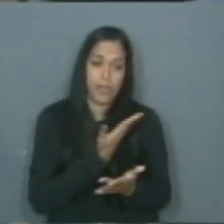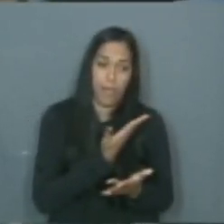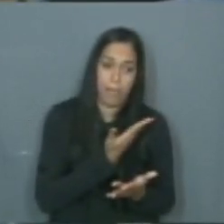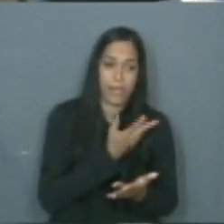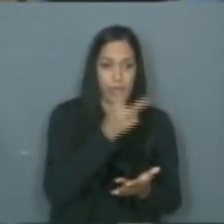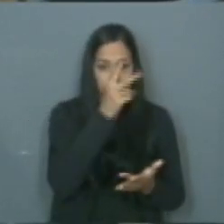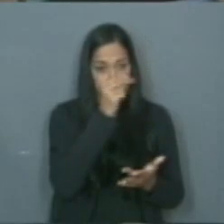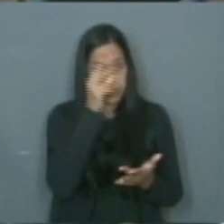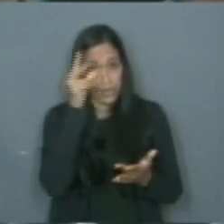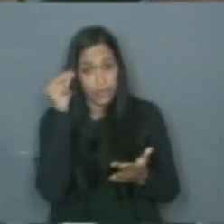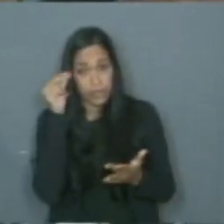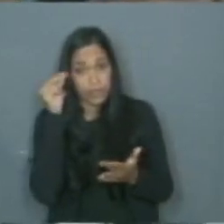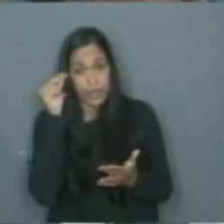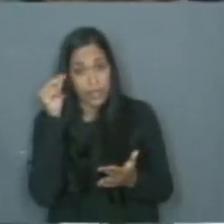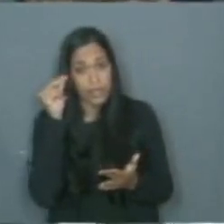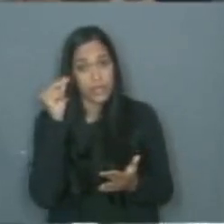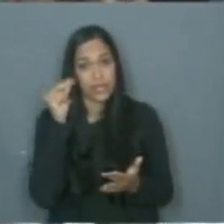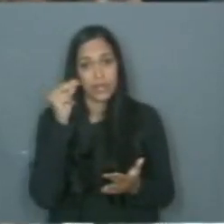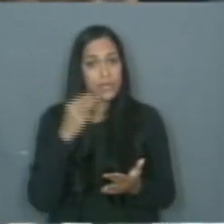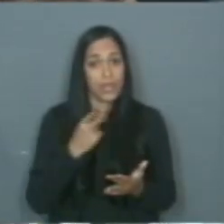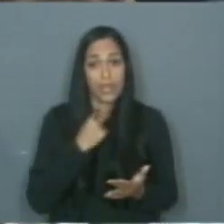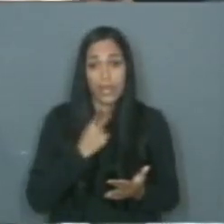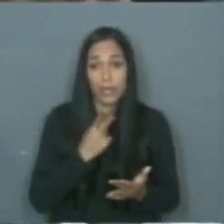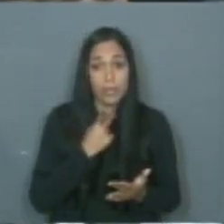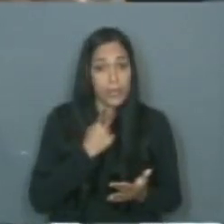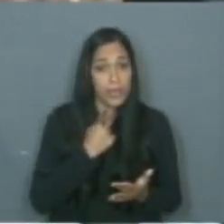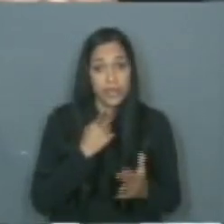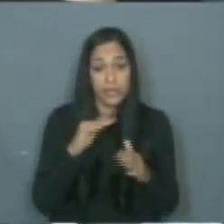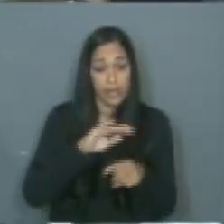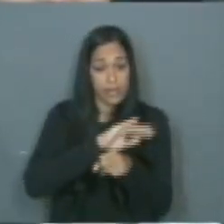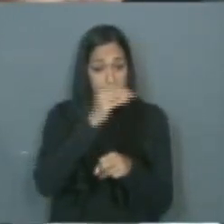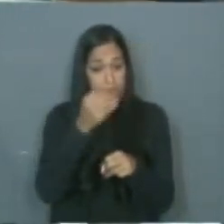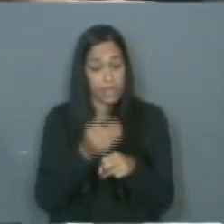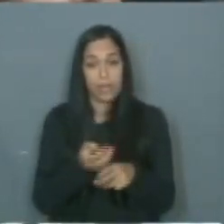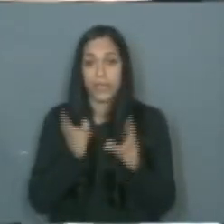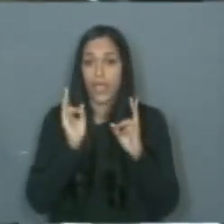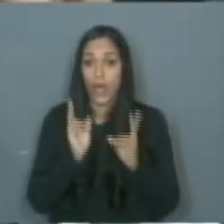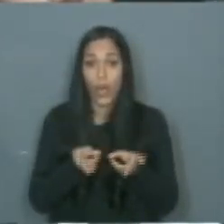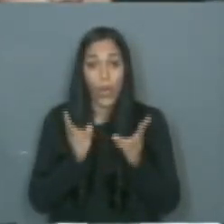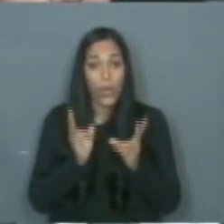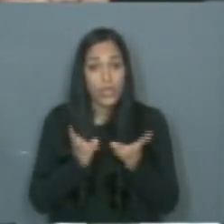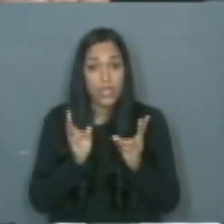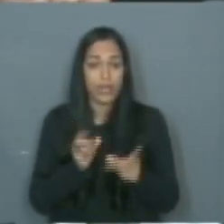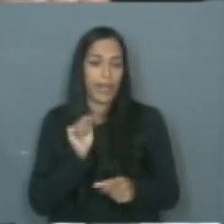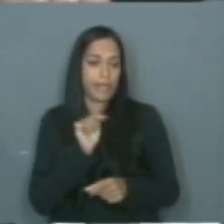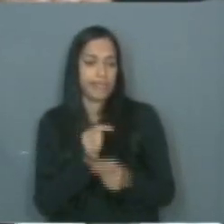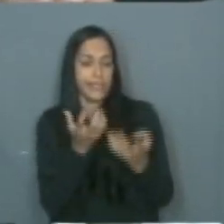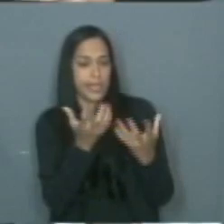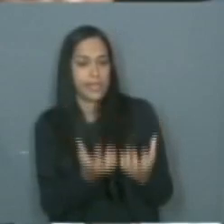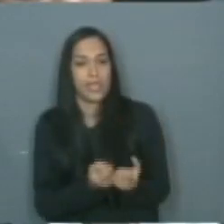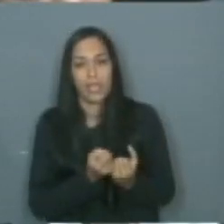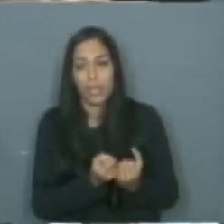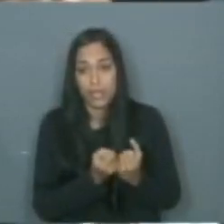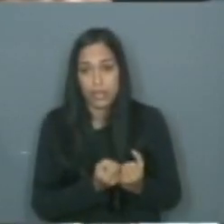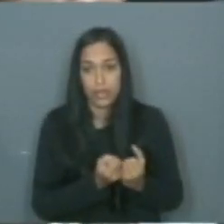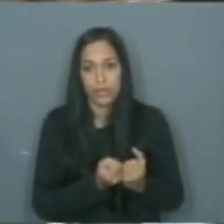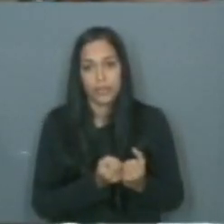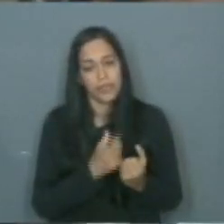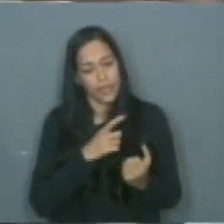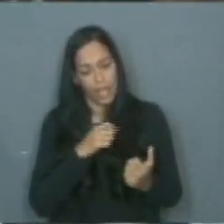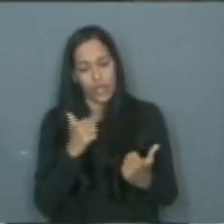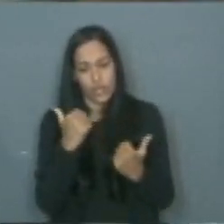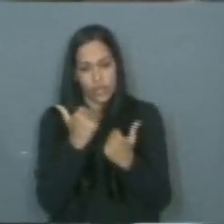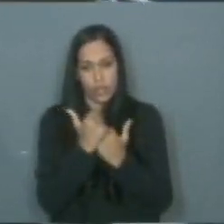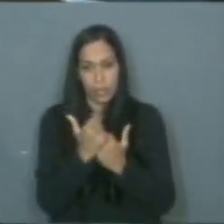está requisitando não pode essa casa continuar caminhando dessa forma. Então a senhora conta